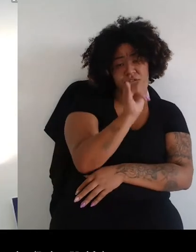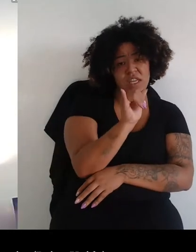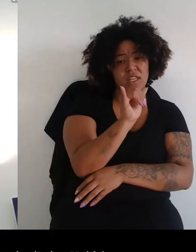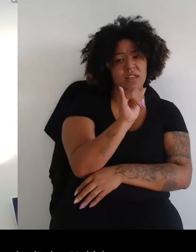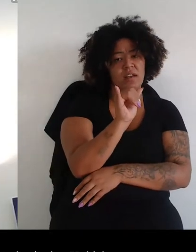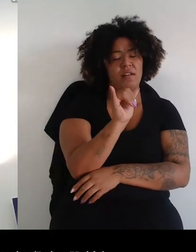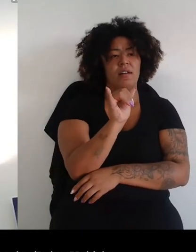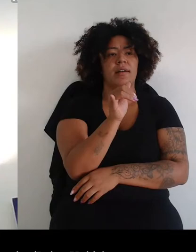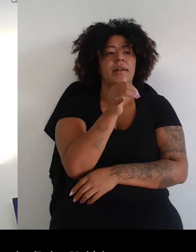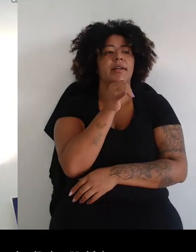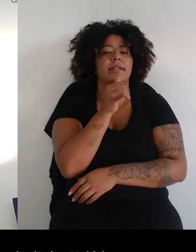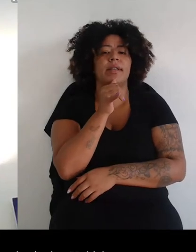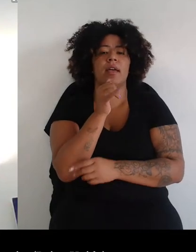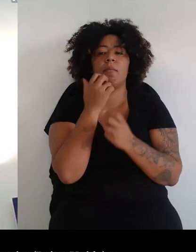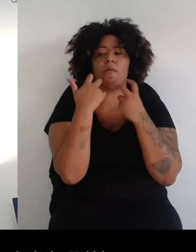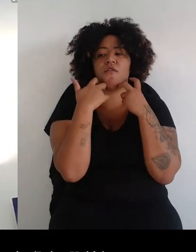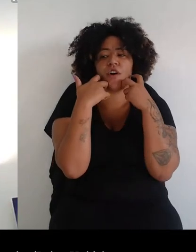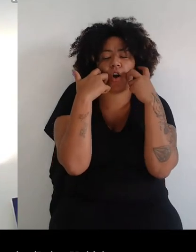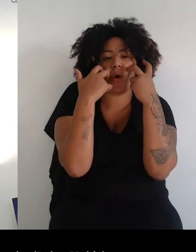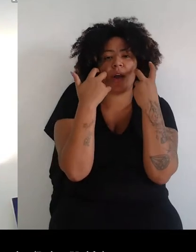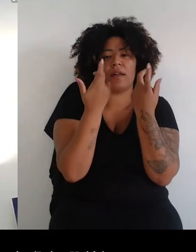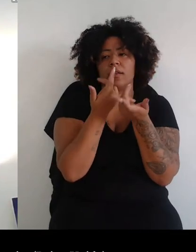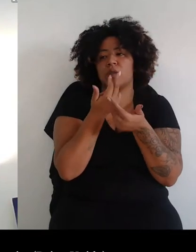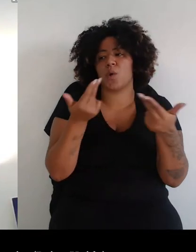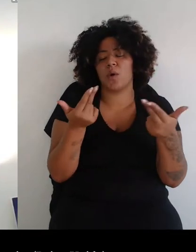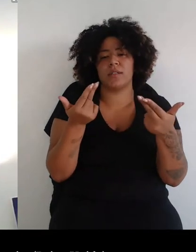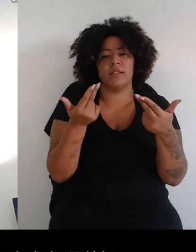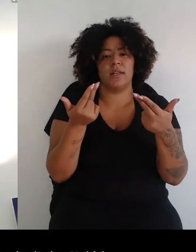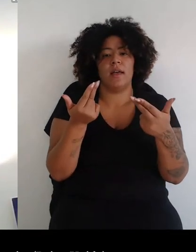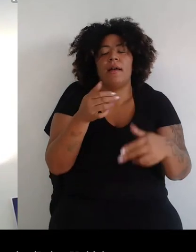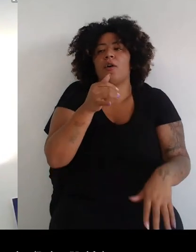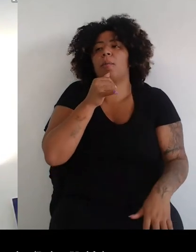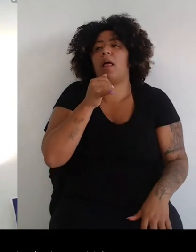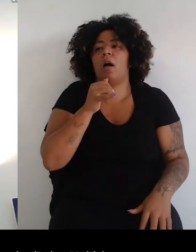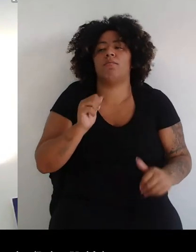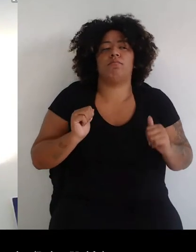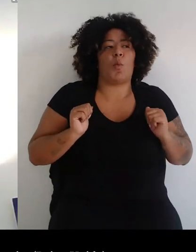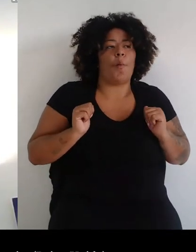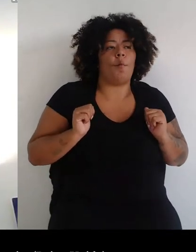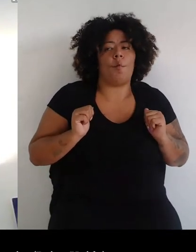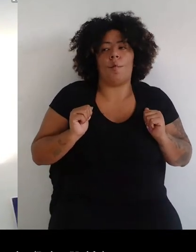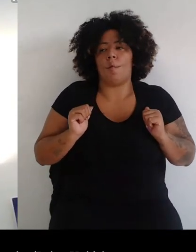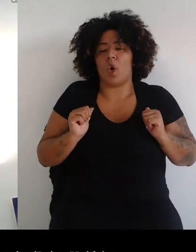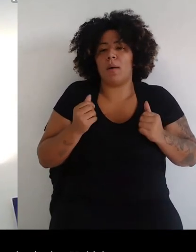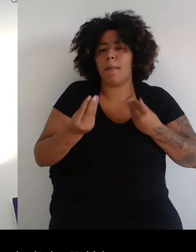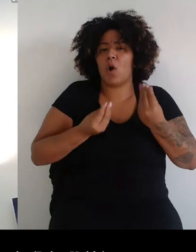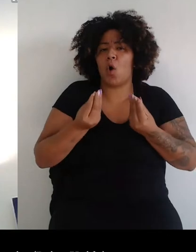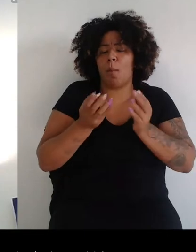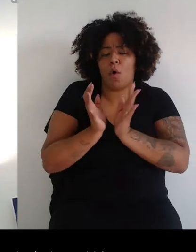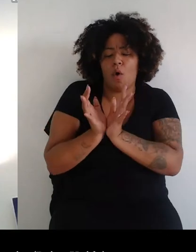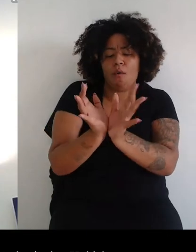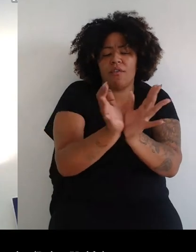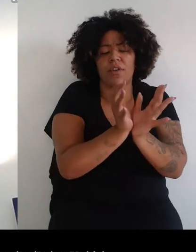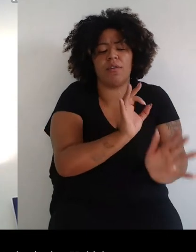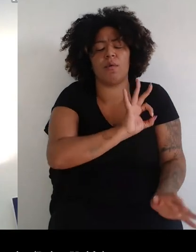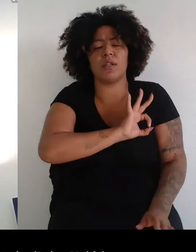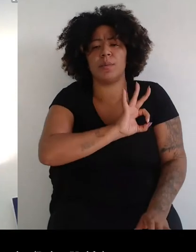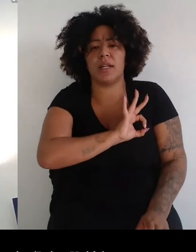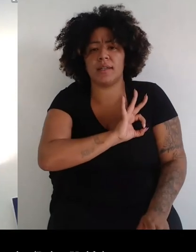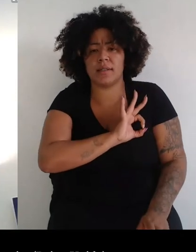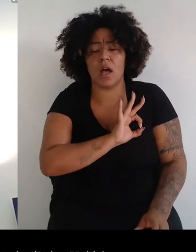entre aspas a si mesmo aos outros e ter problemas com a polícia como é que a gente consegue ter esse tipo de conversa